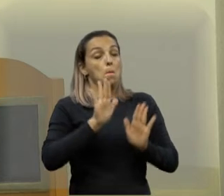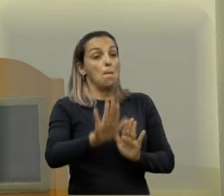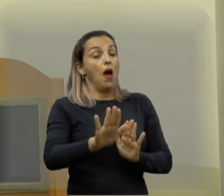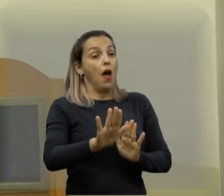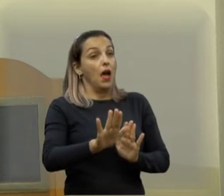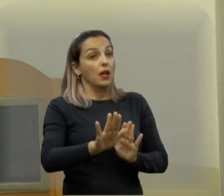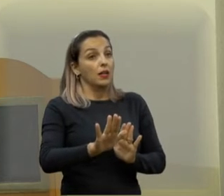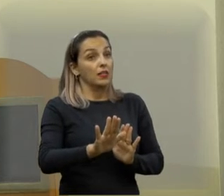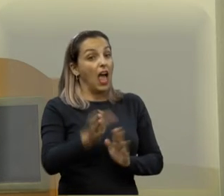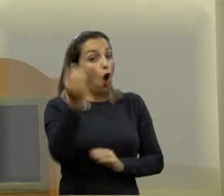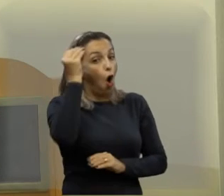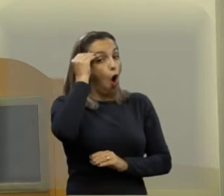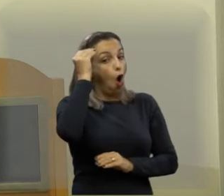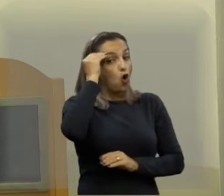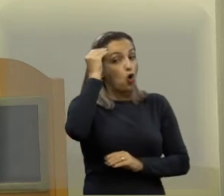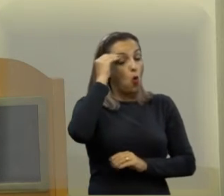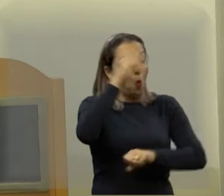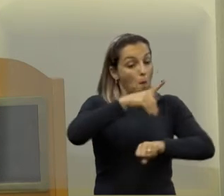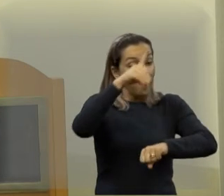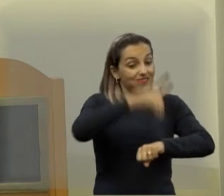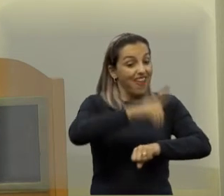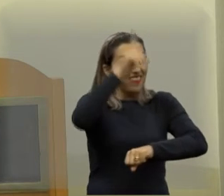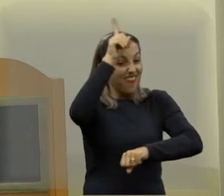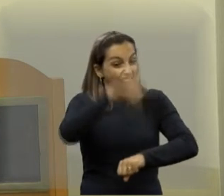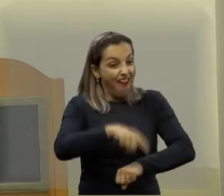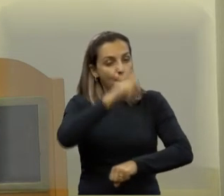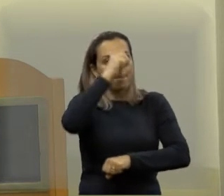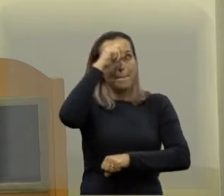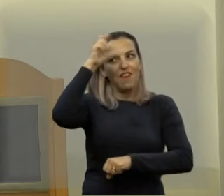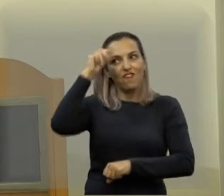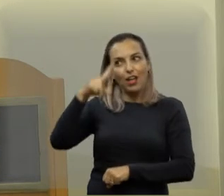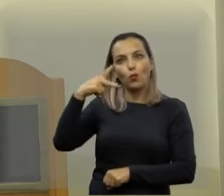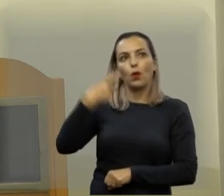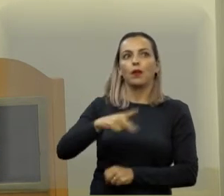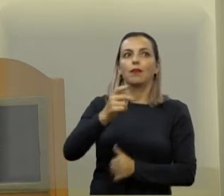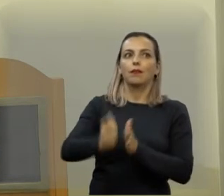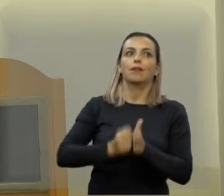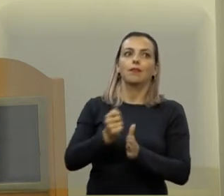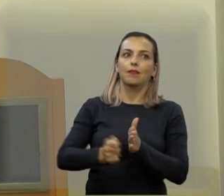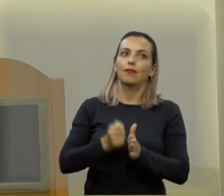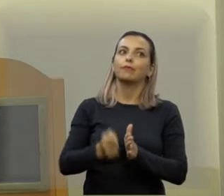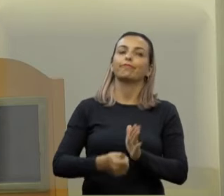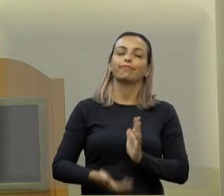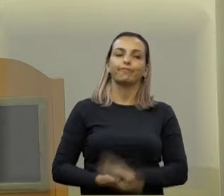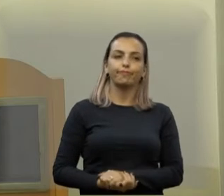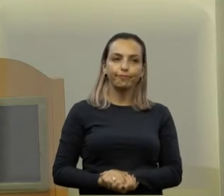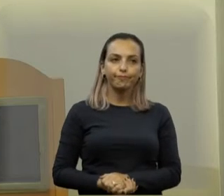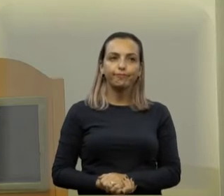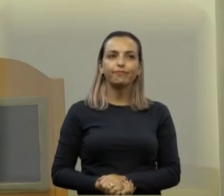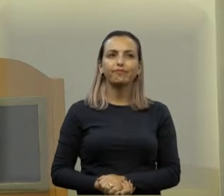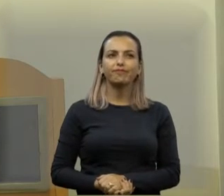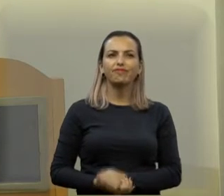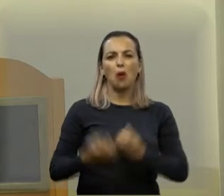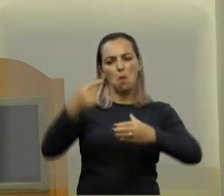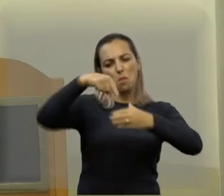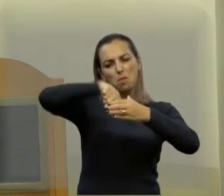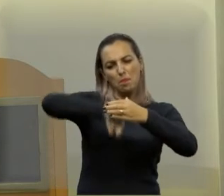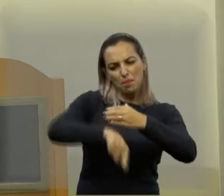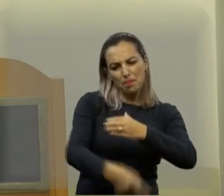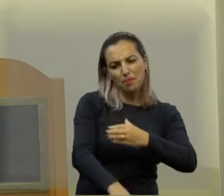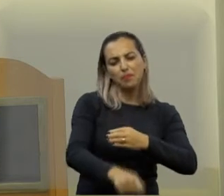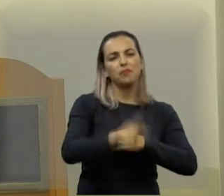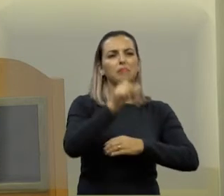ou a grande culpada nesse Episódio todos chama-se Prefeitura Municipal de Araraquara com buracos